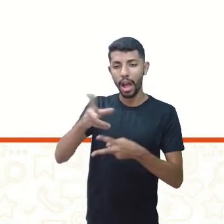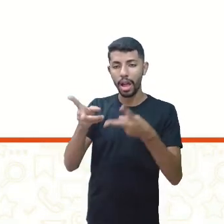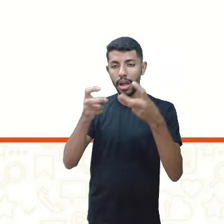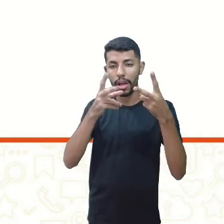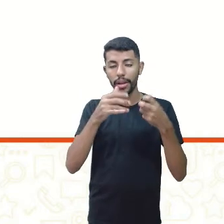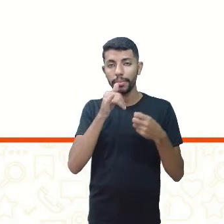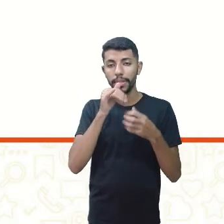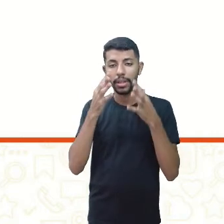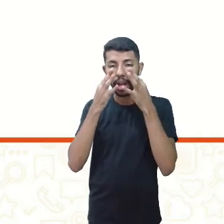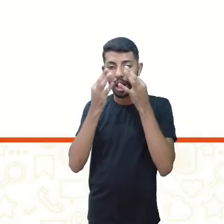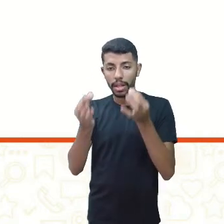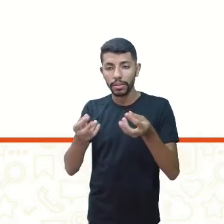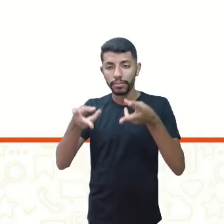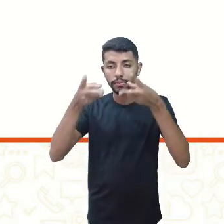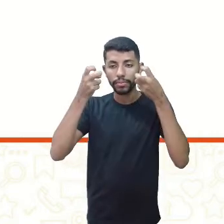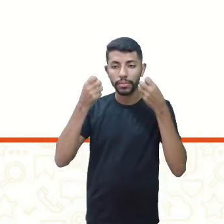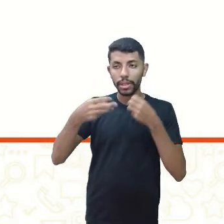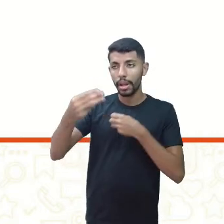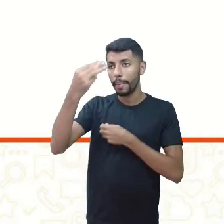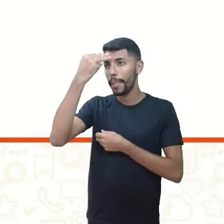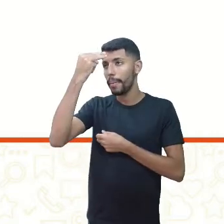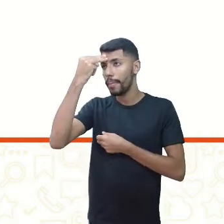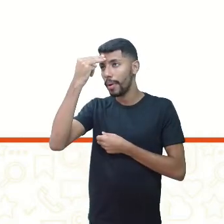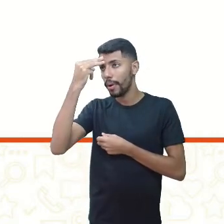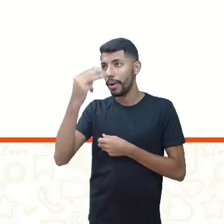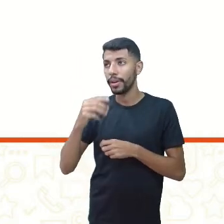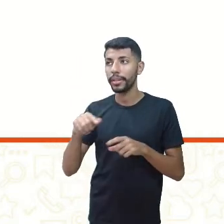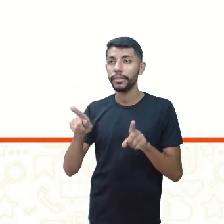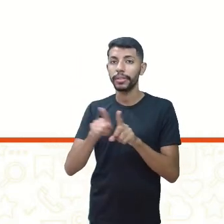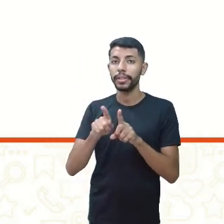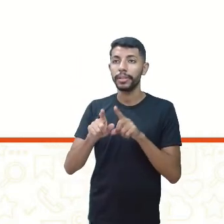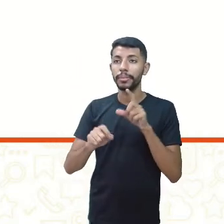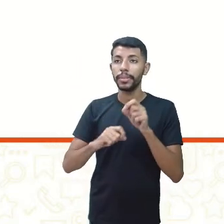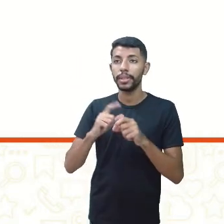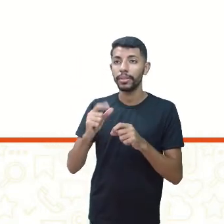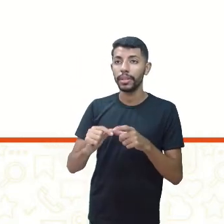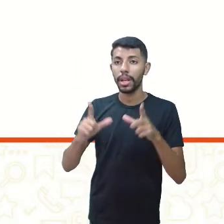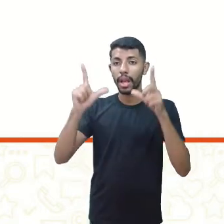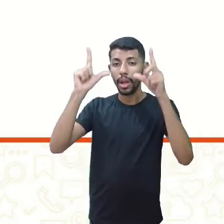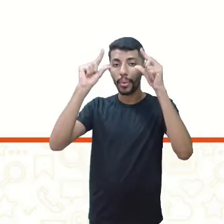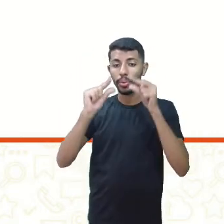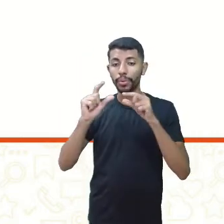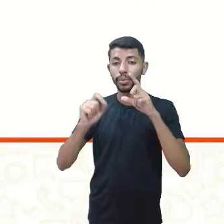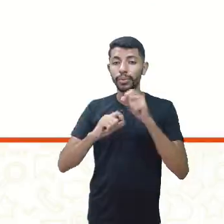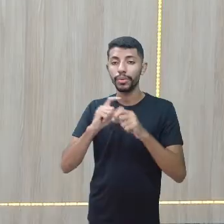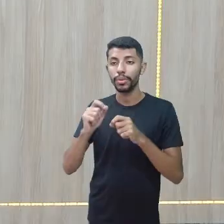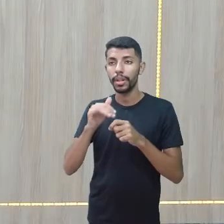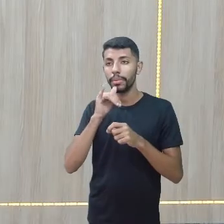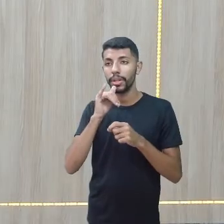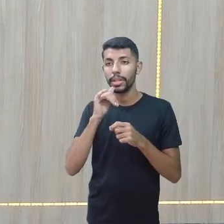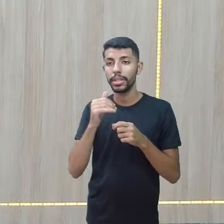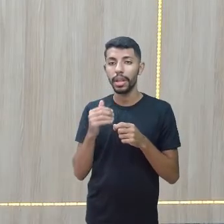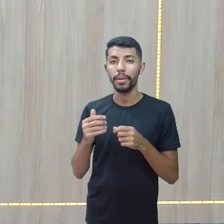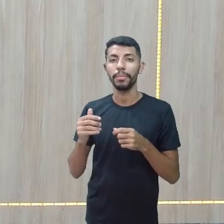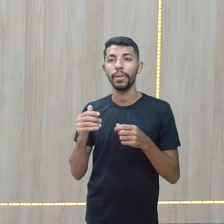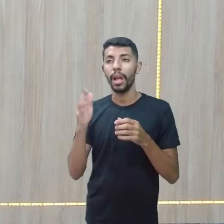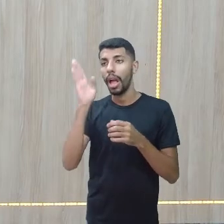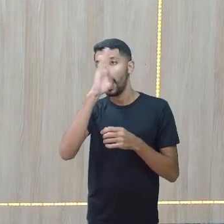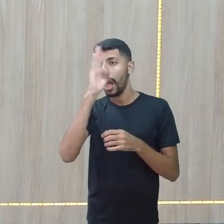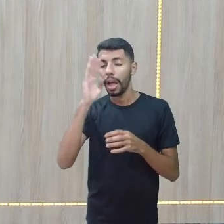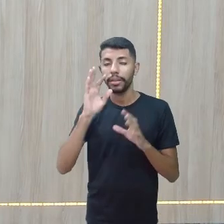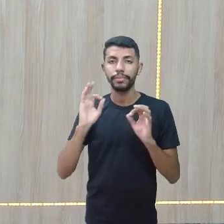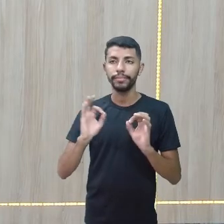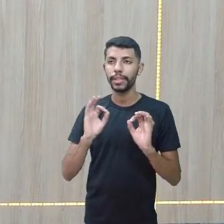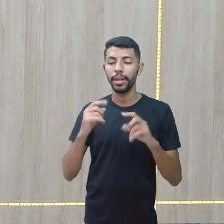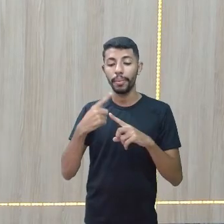atenção, percepção, memória, diminuição da distrabilidade acentuada, porque o jogo, ele favorece